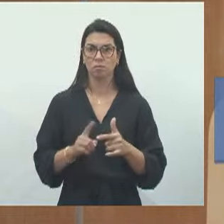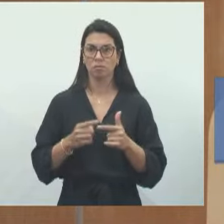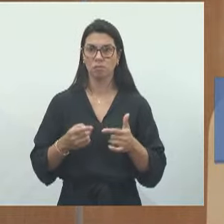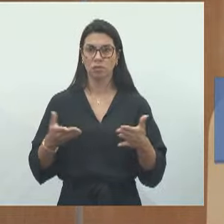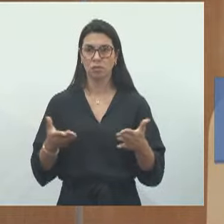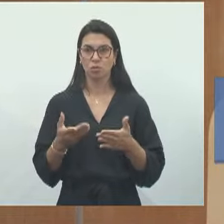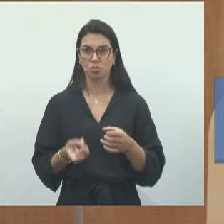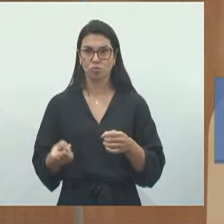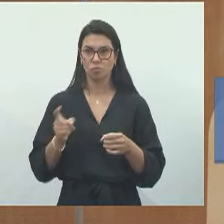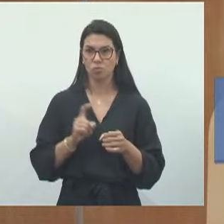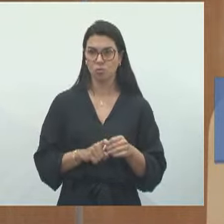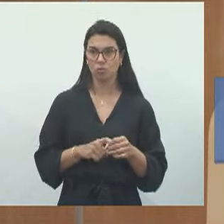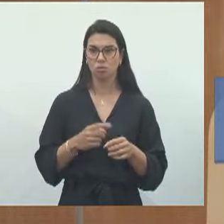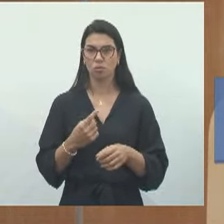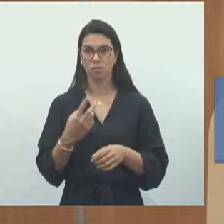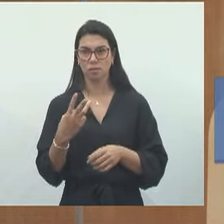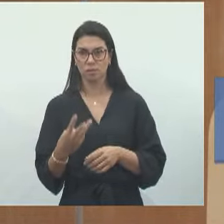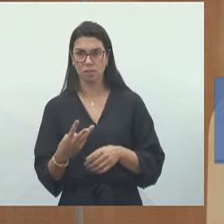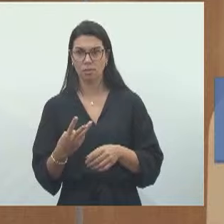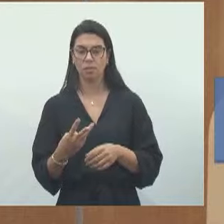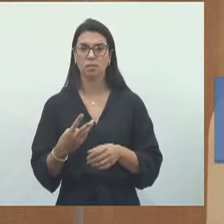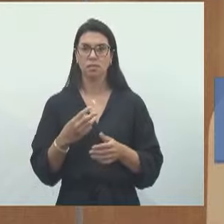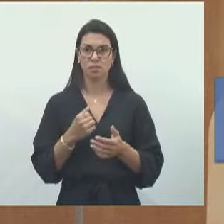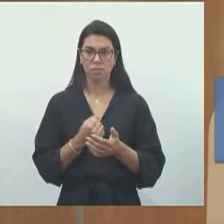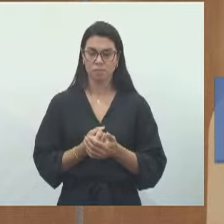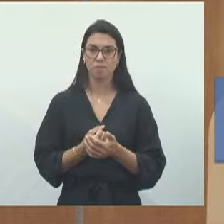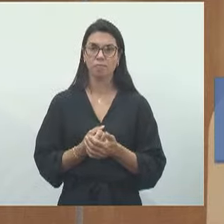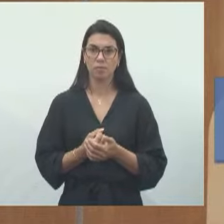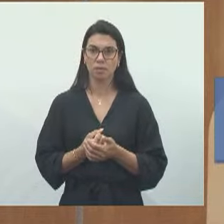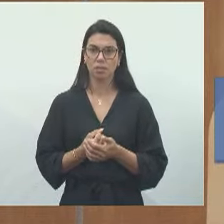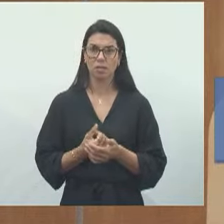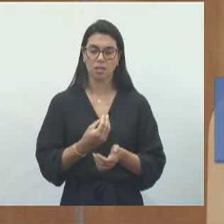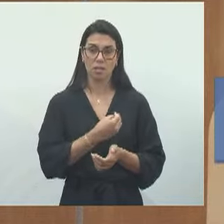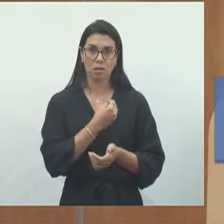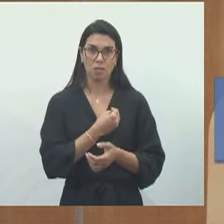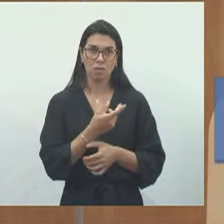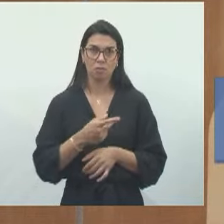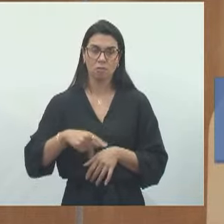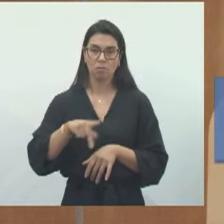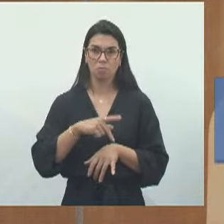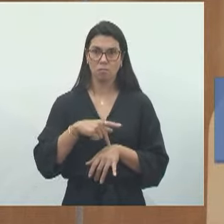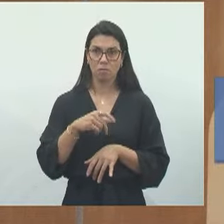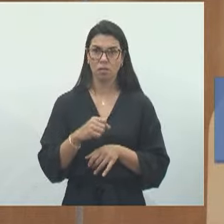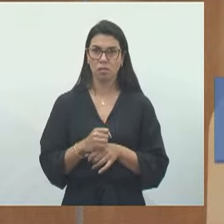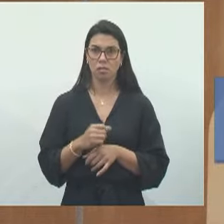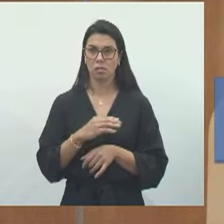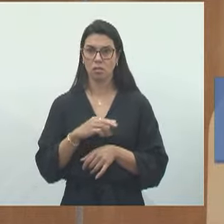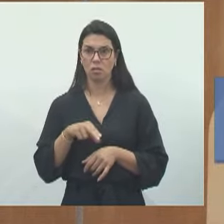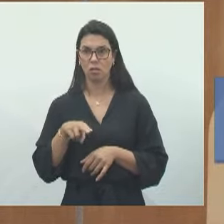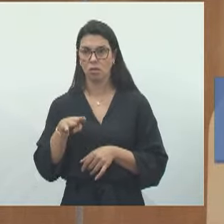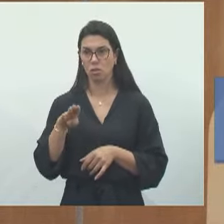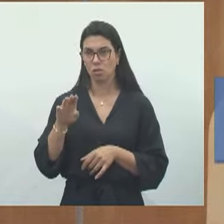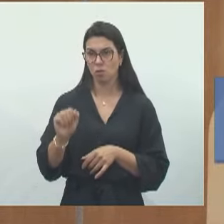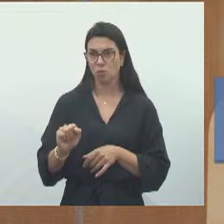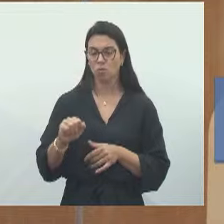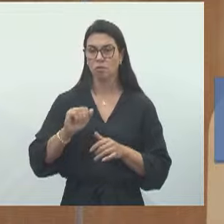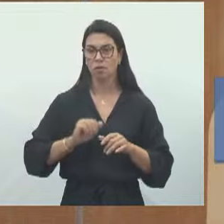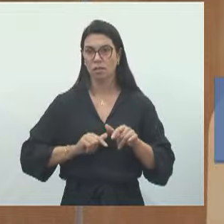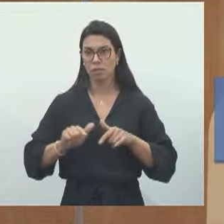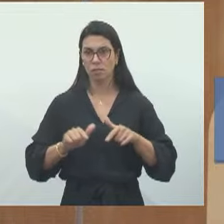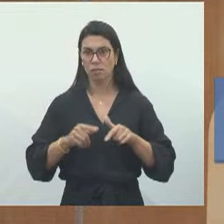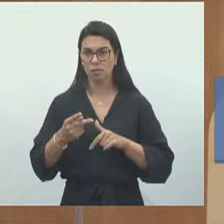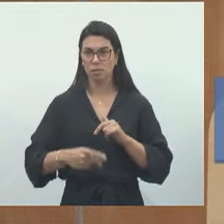tem 13 dos médicos cubanos que já estão na rede aqui do município. Né, trabalhando, e com